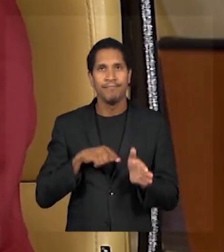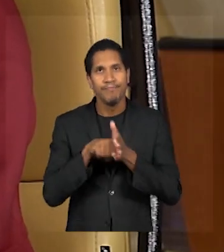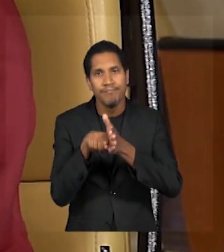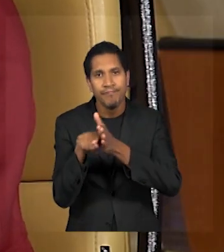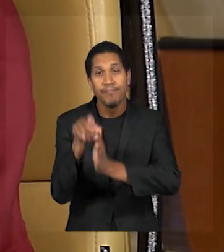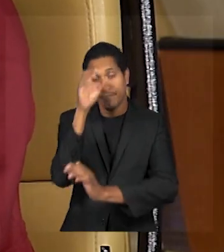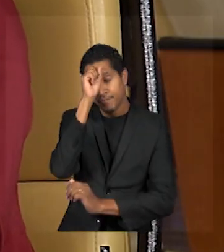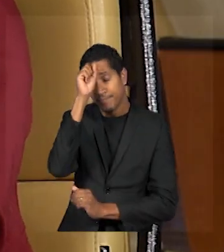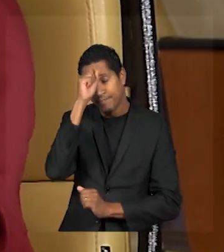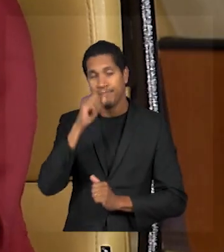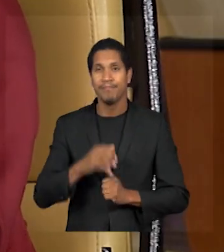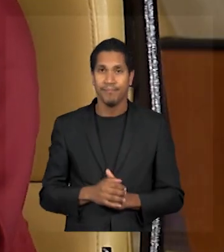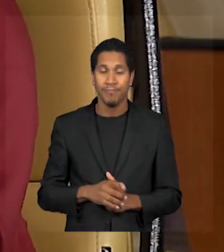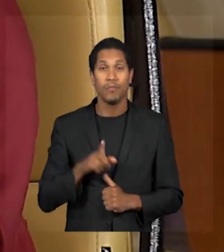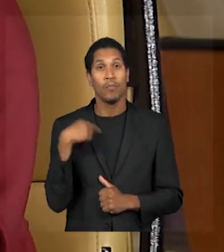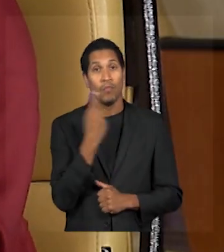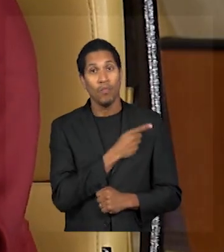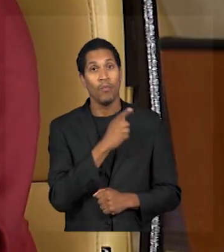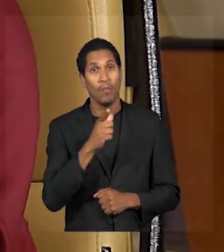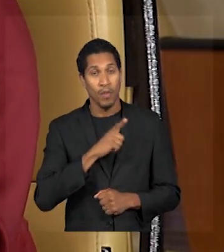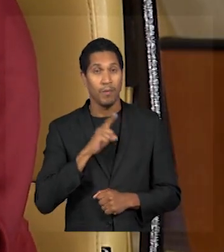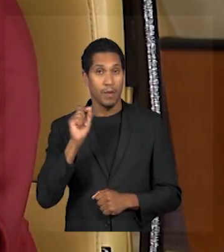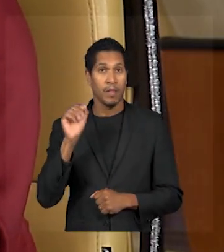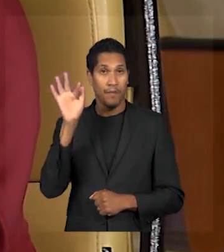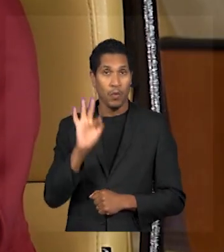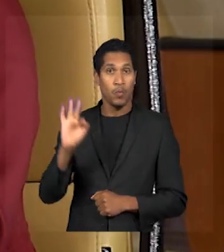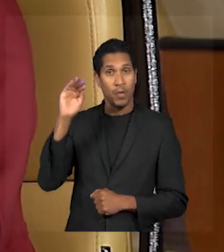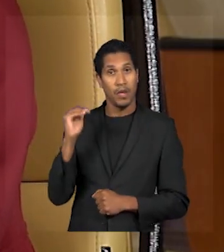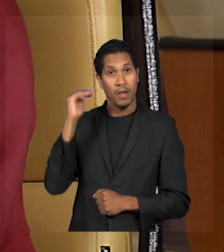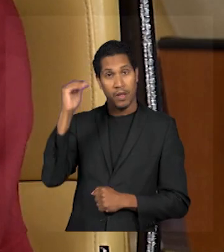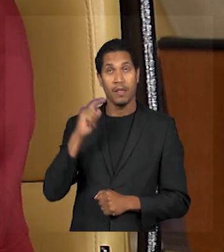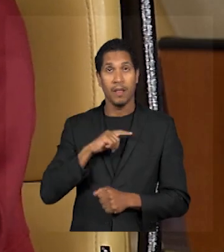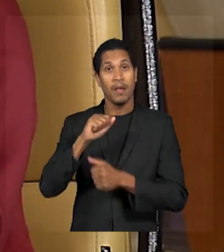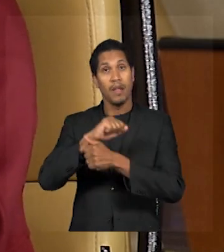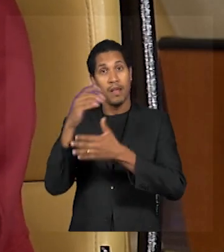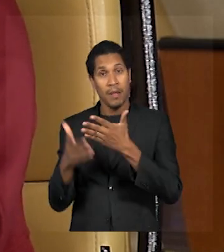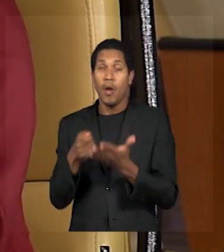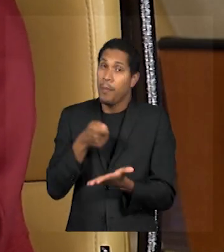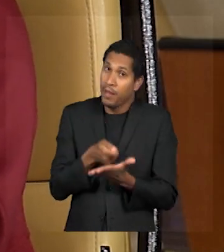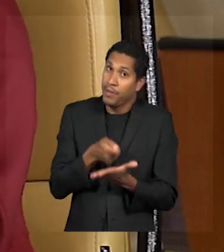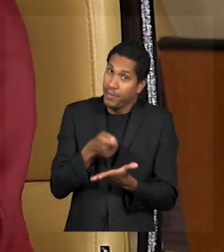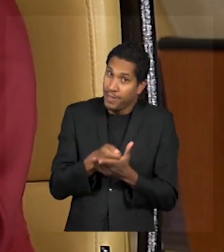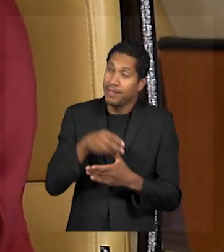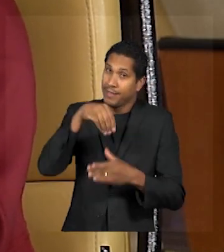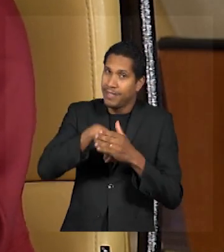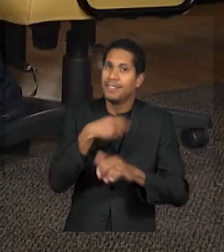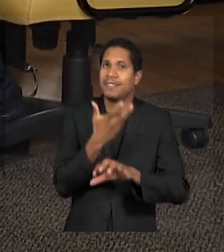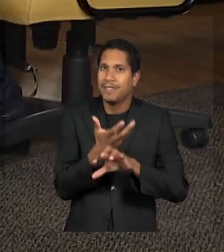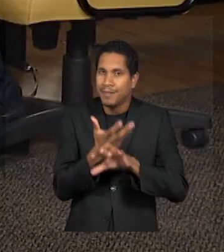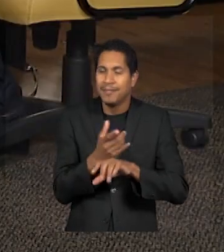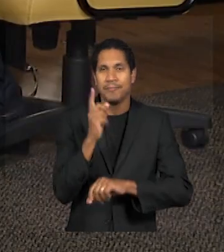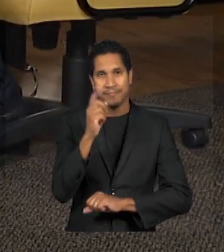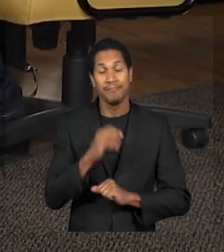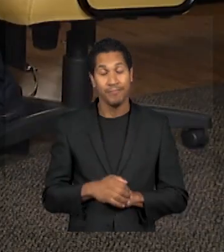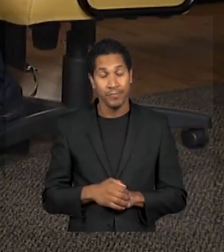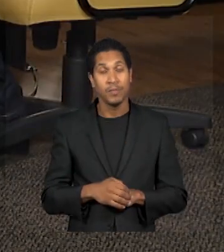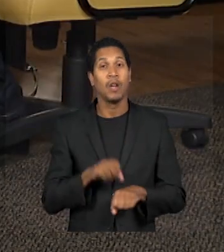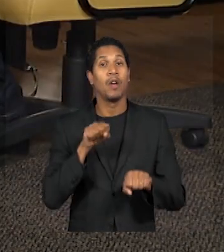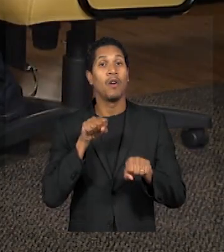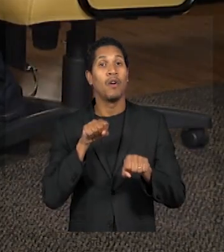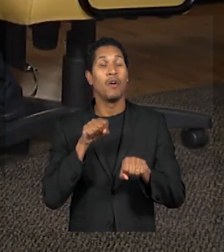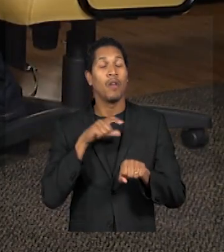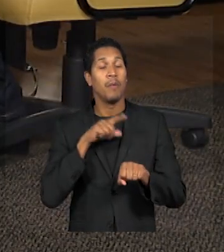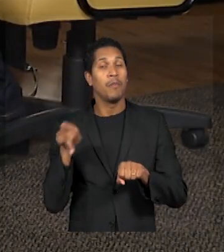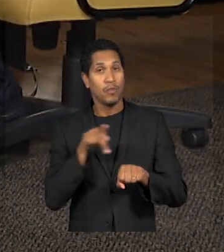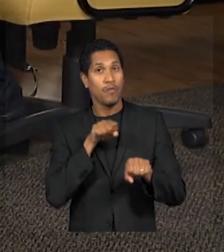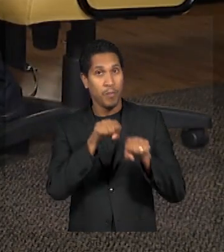pesquisado e aprendido. Nós temos no ensino superior, hoje, a Libras como uma obrigatoriedade em algumas disciplinas. A formação de